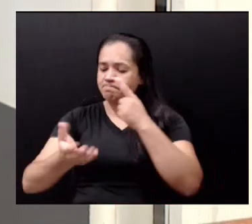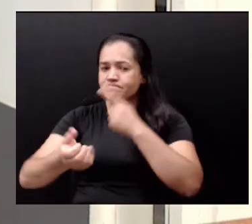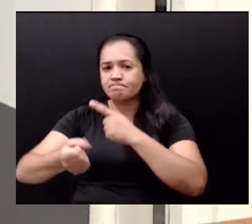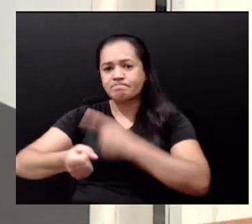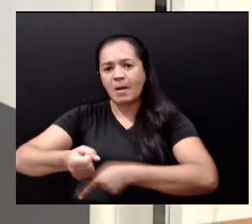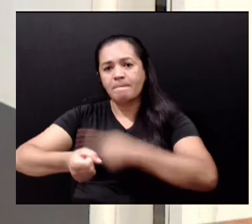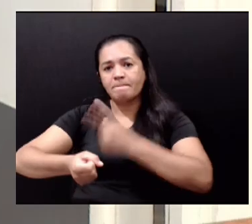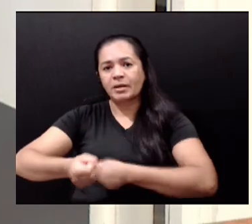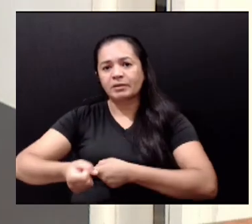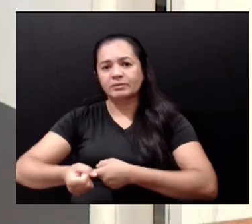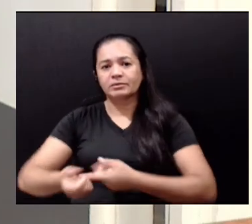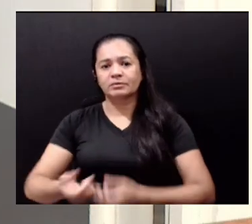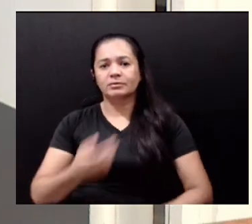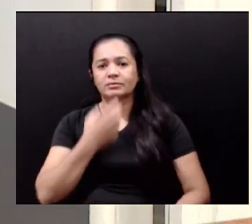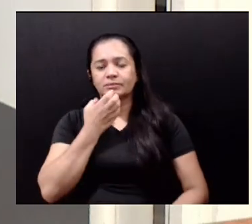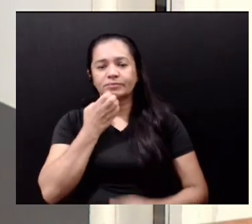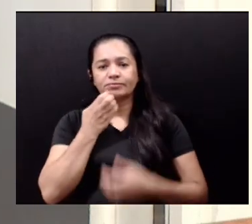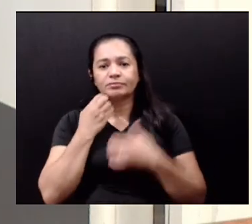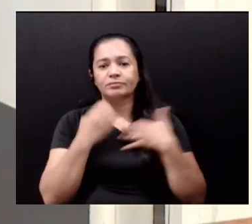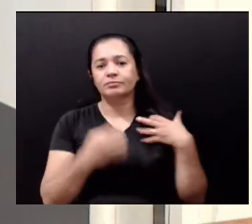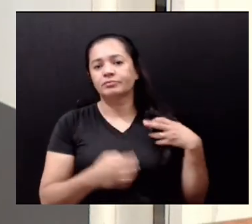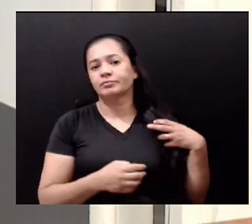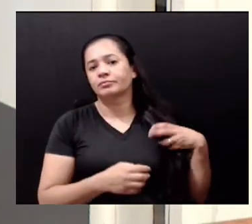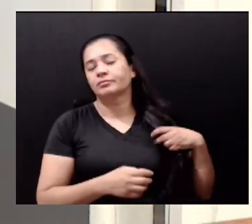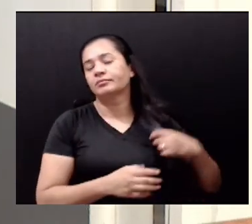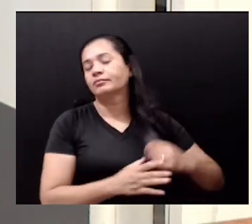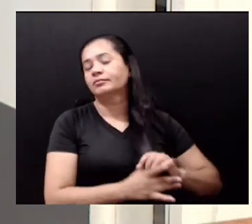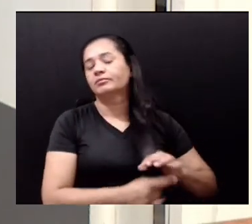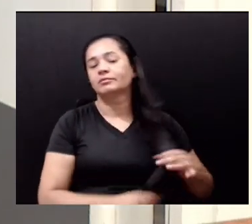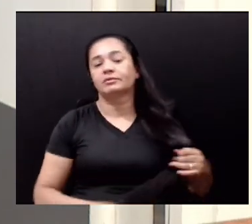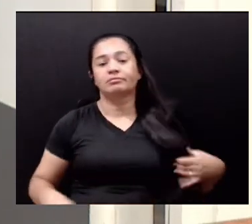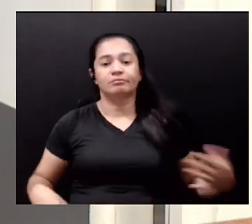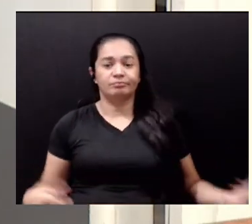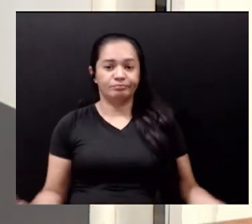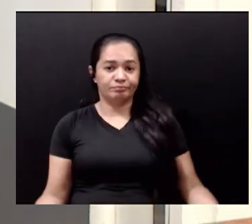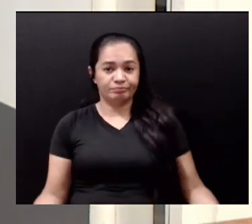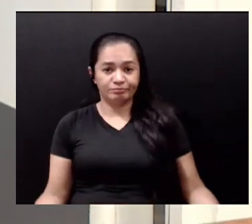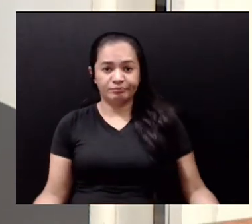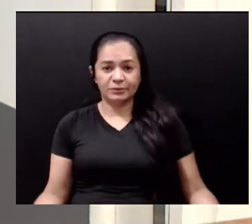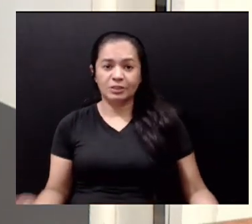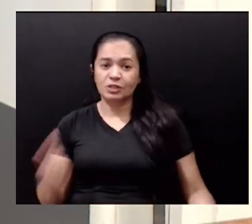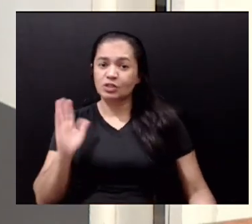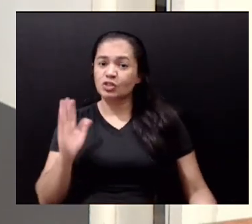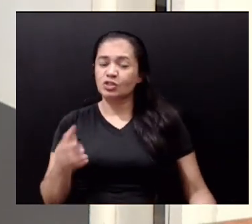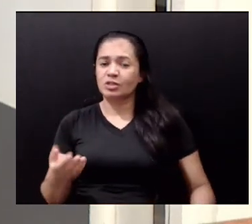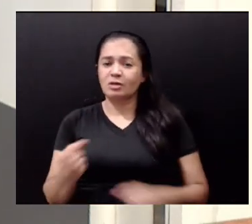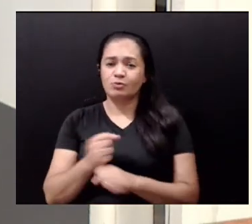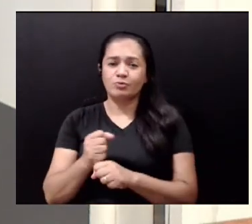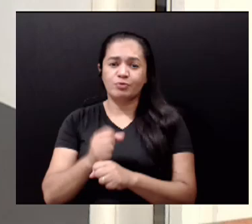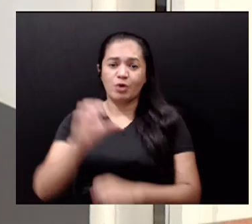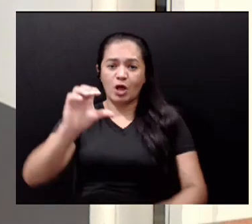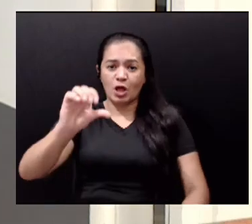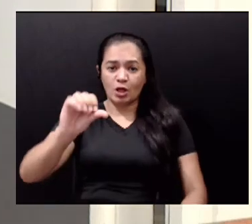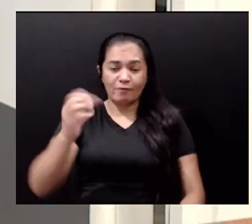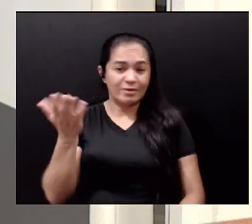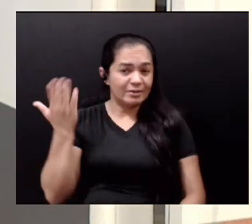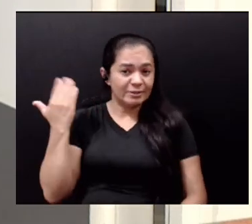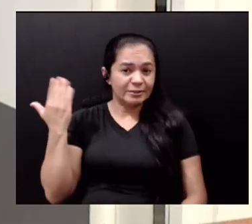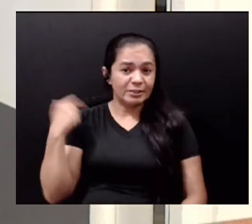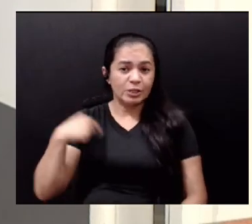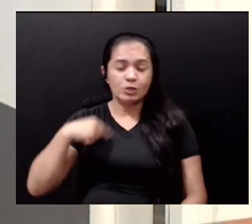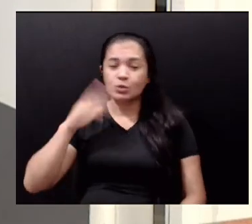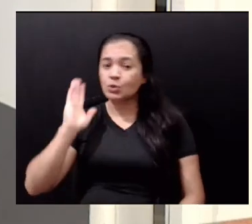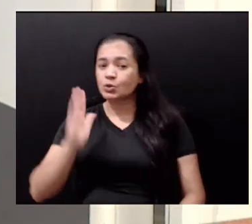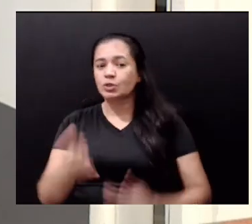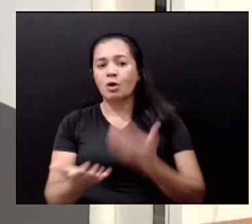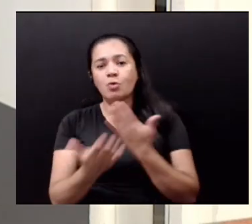né, há 9 anos já estava me debruçando sobre isso. E quando, né, eu realizei grupo